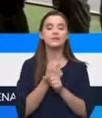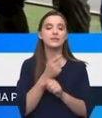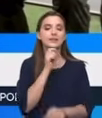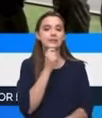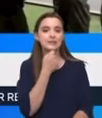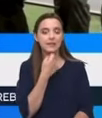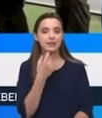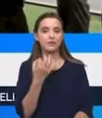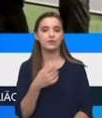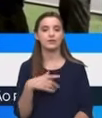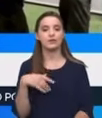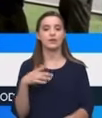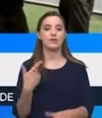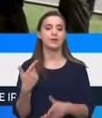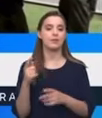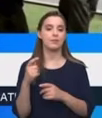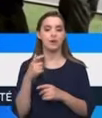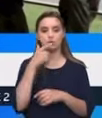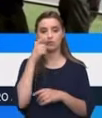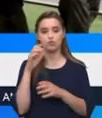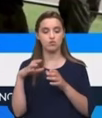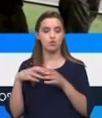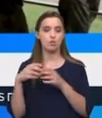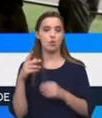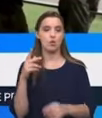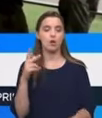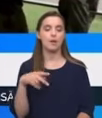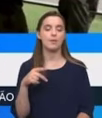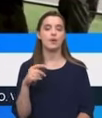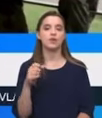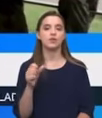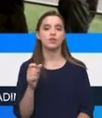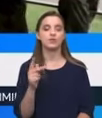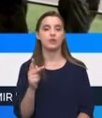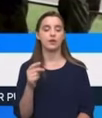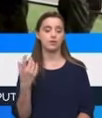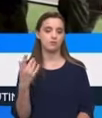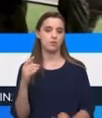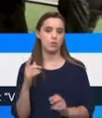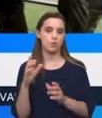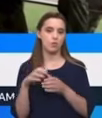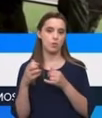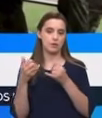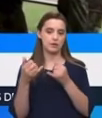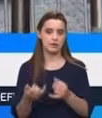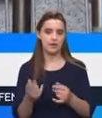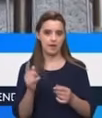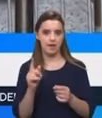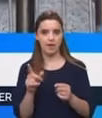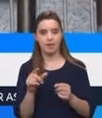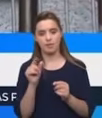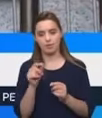interno do antigo KGB. Portanto, qualquer afronta a este homem é sempre algo que surpreende. O segundo